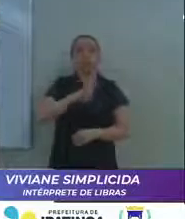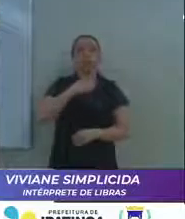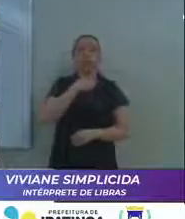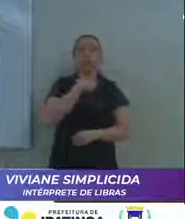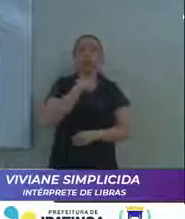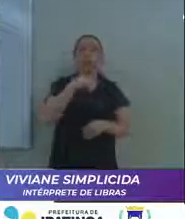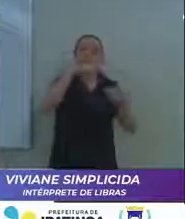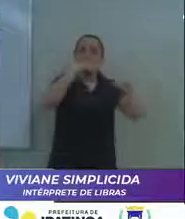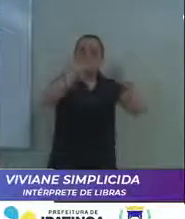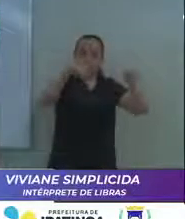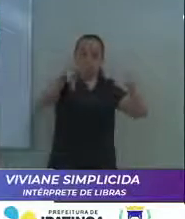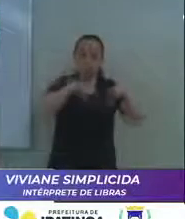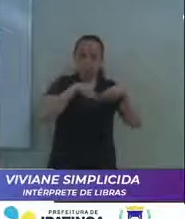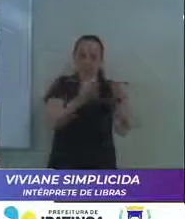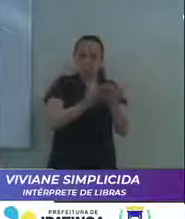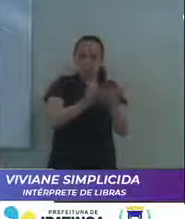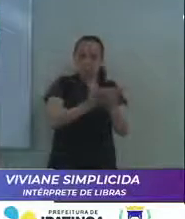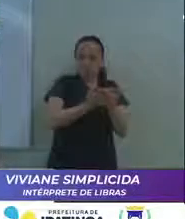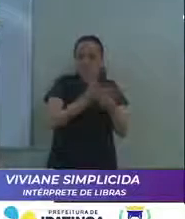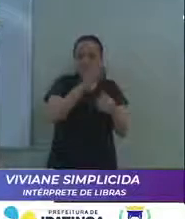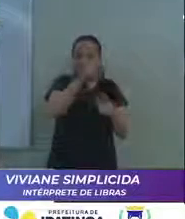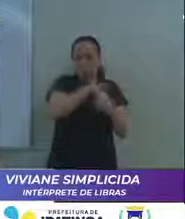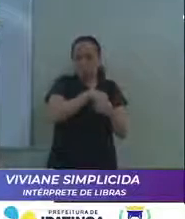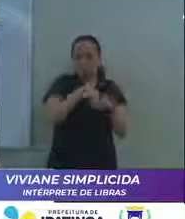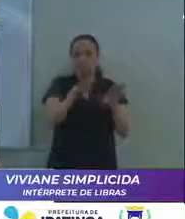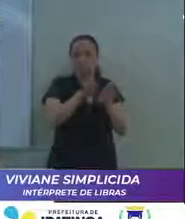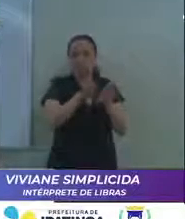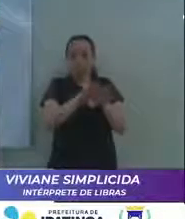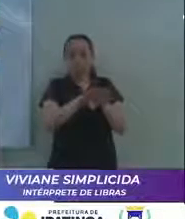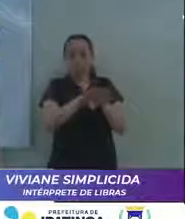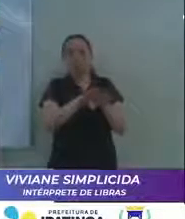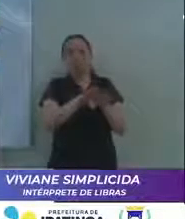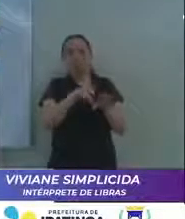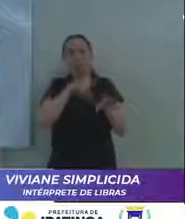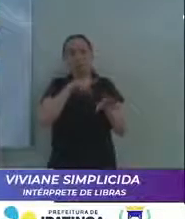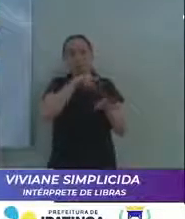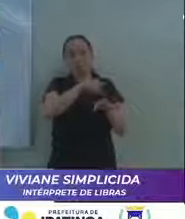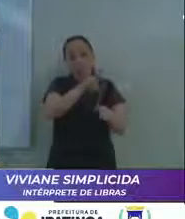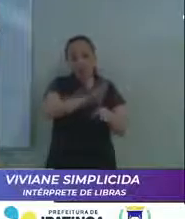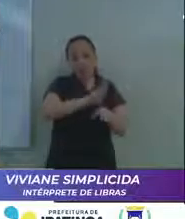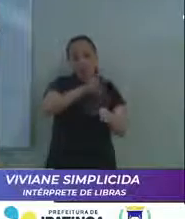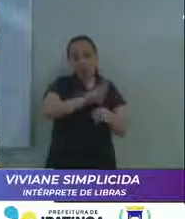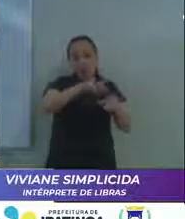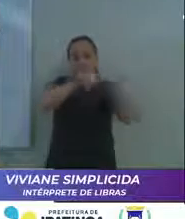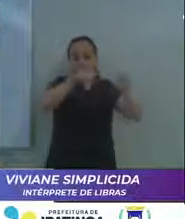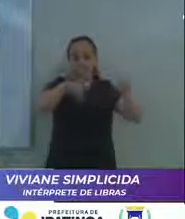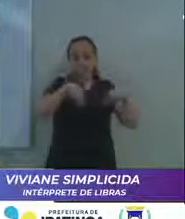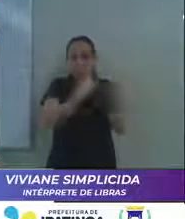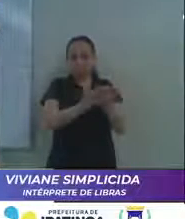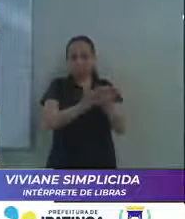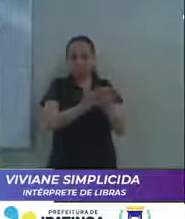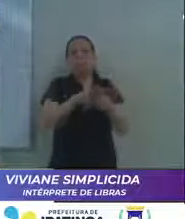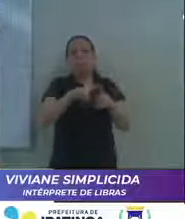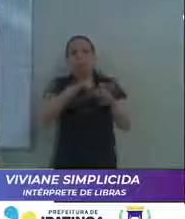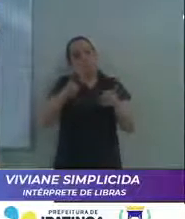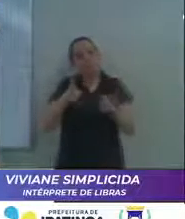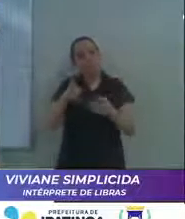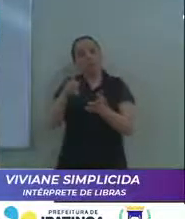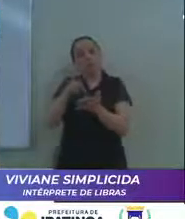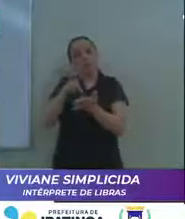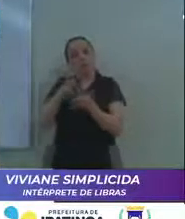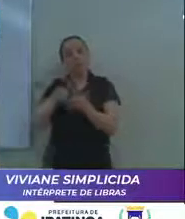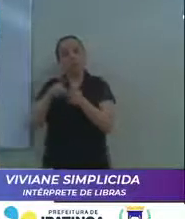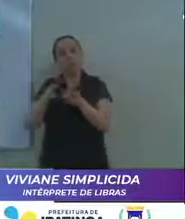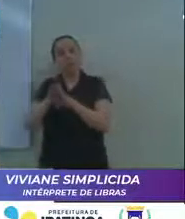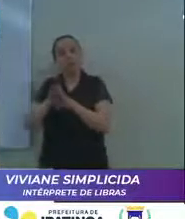aula, a sala de aula é um dos momentos que a gente utiliza a voz. Mas, na verdade, a gente utiliza a